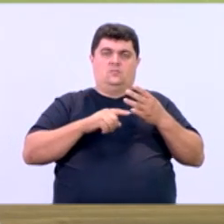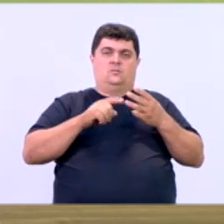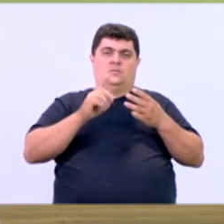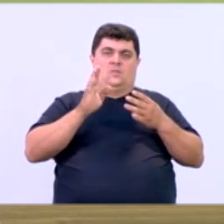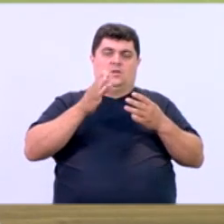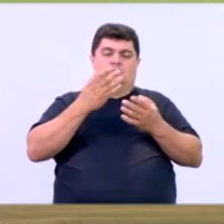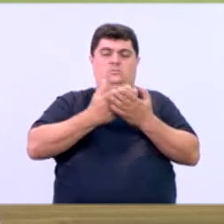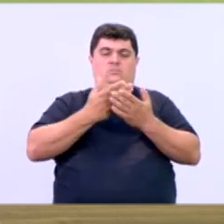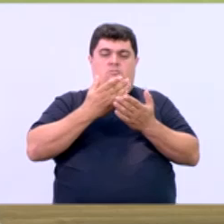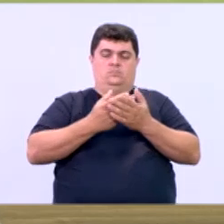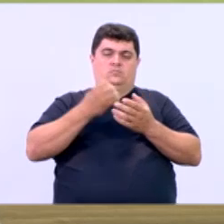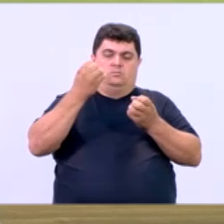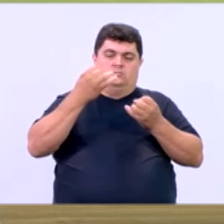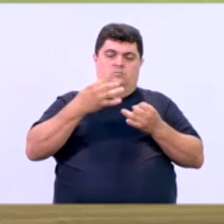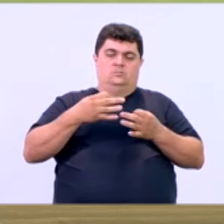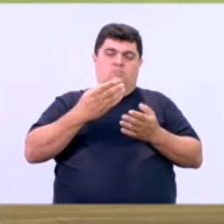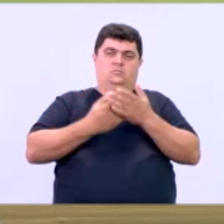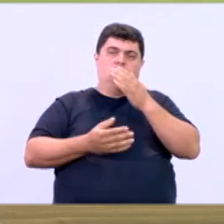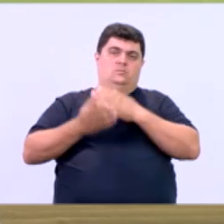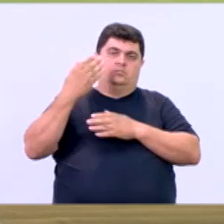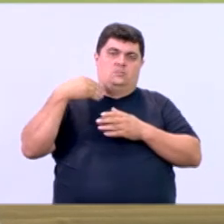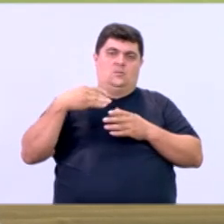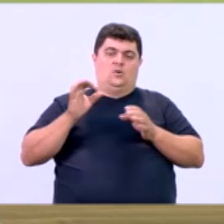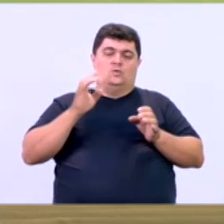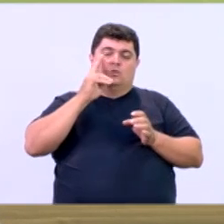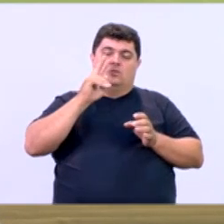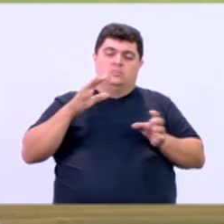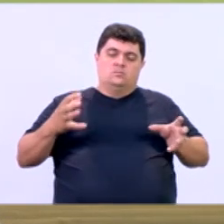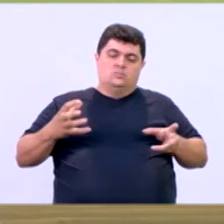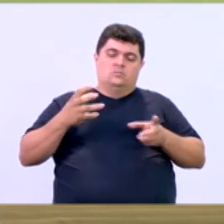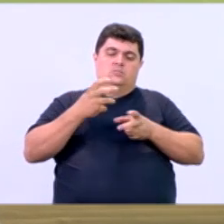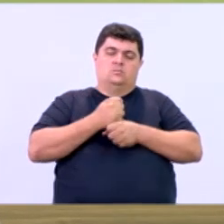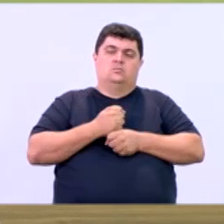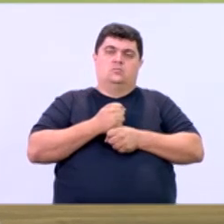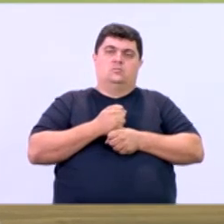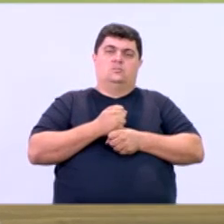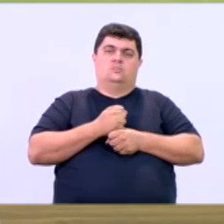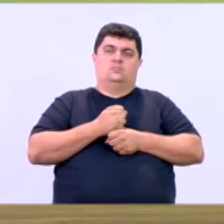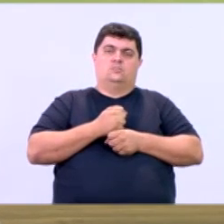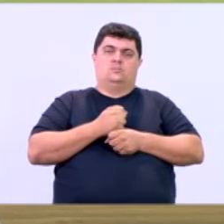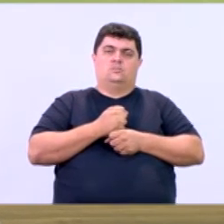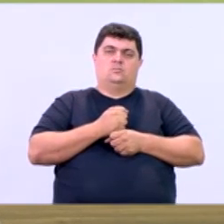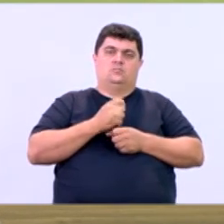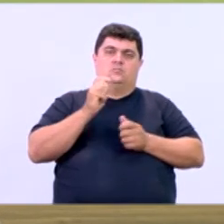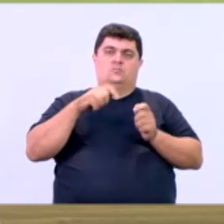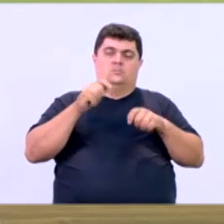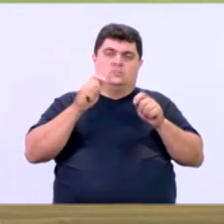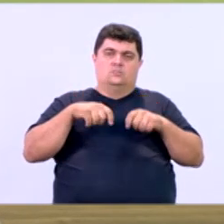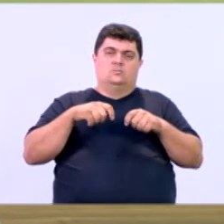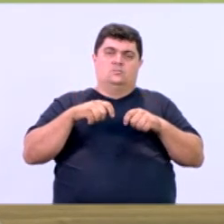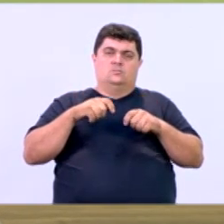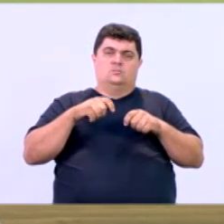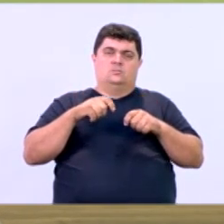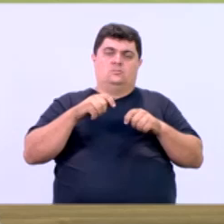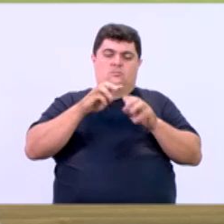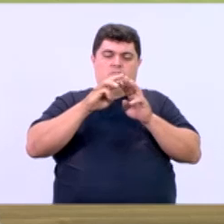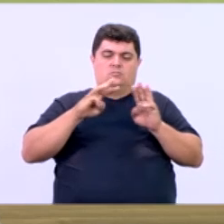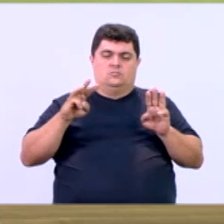foram, né, explicadas em aulas anteriores, e agora apenas relembrando, né, que fazem com que um